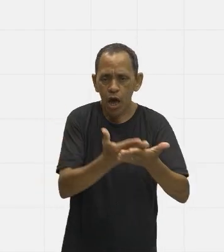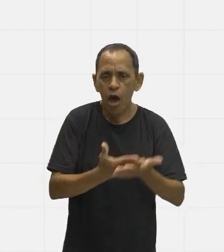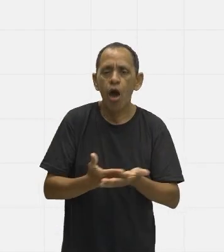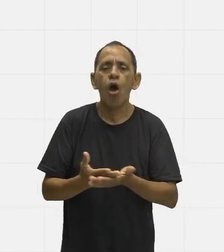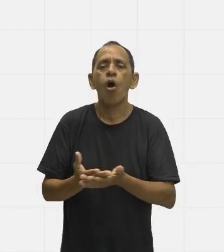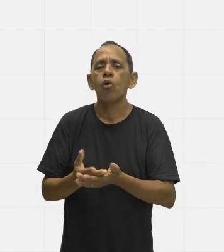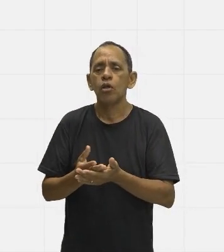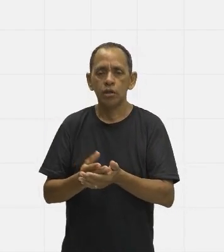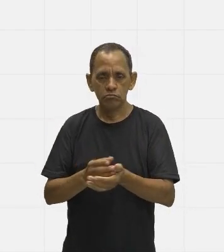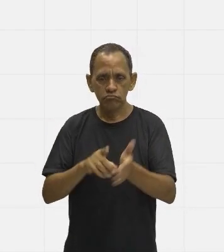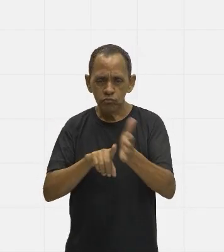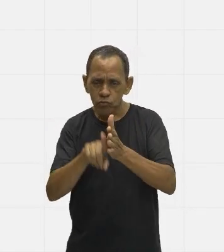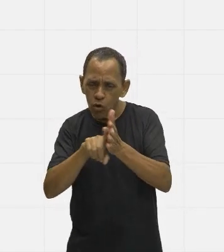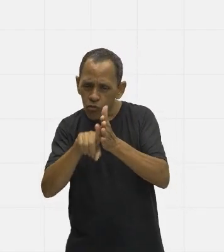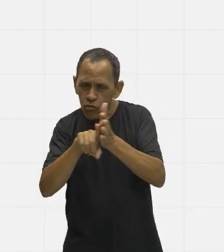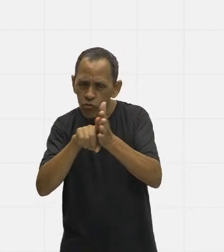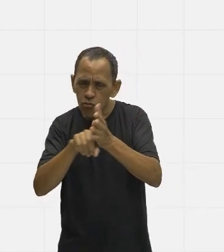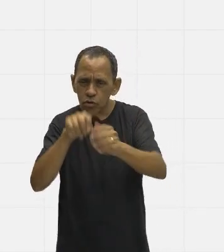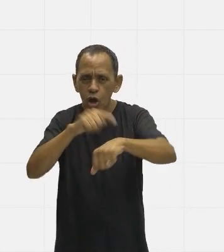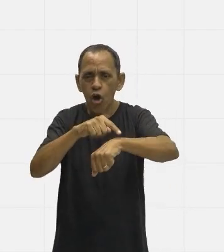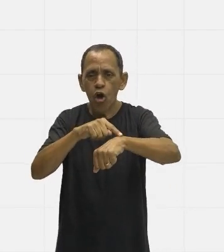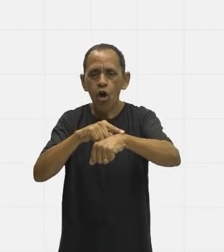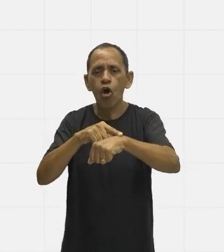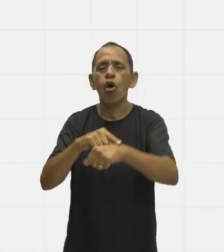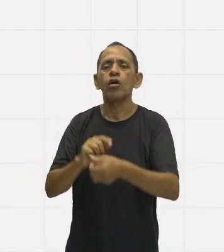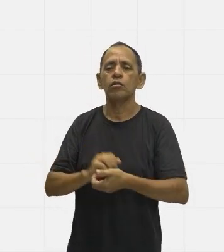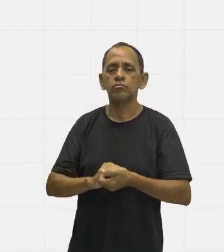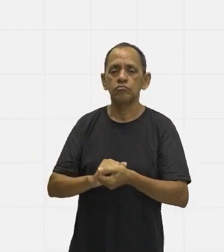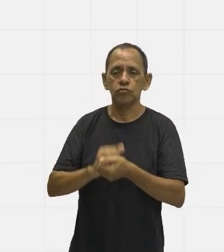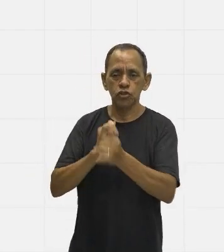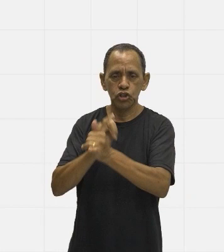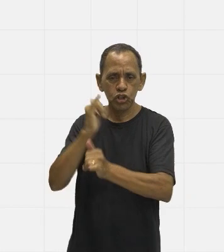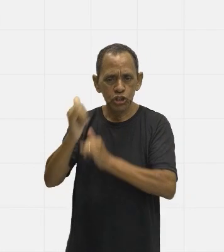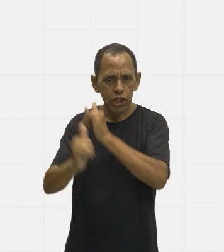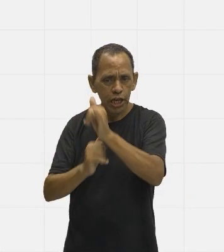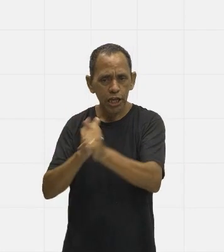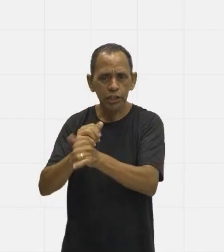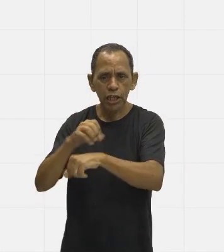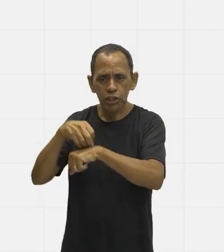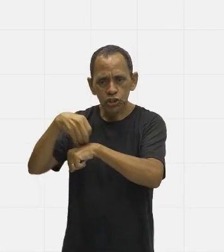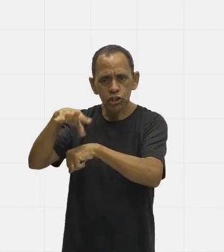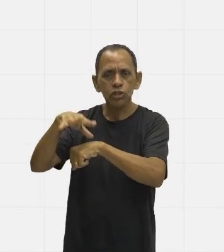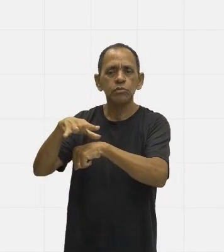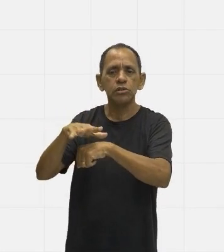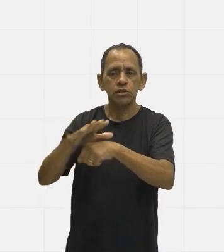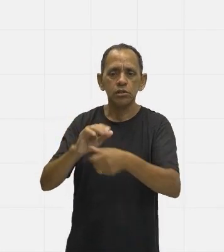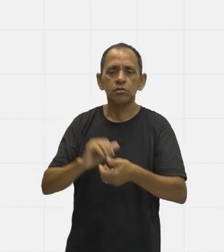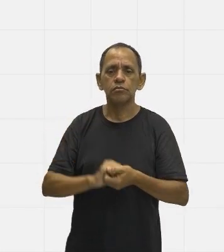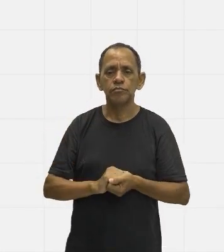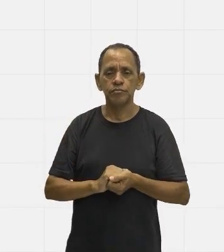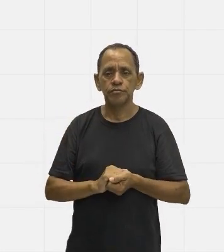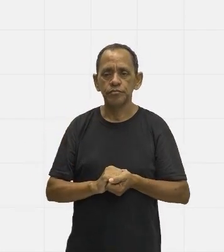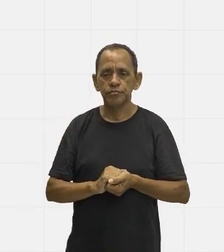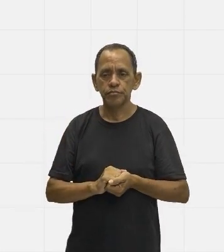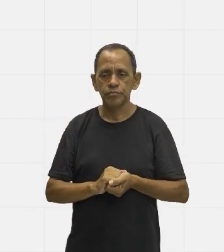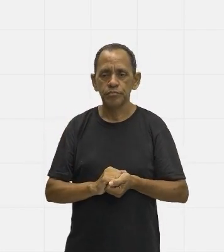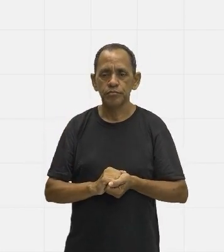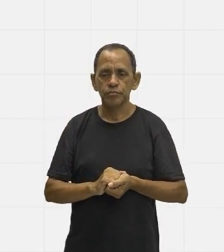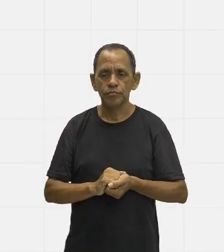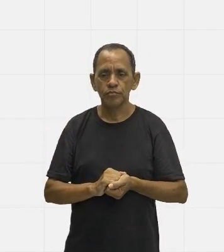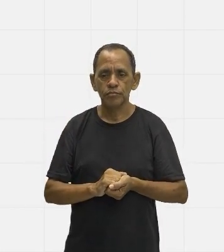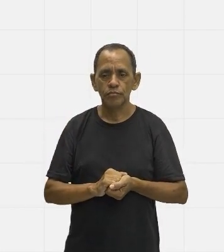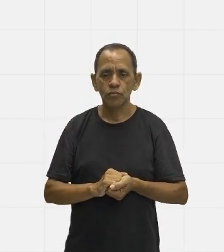né? Exatamente. O gabarito será enviado no dia seguinte à aplicação da avaliação, ou seja,